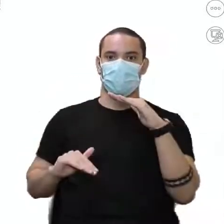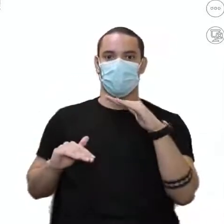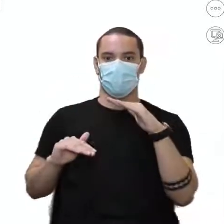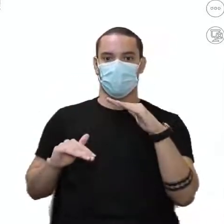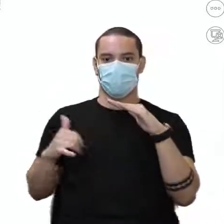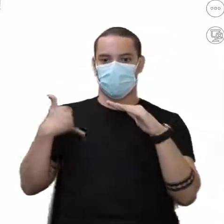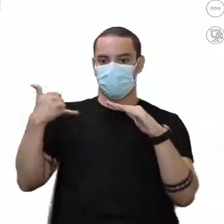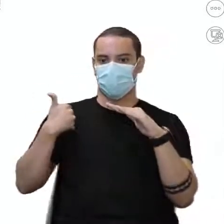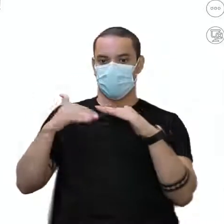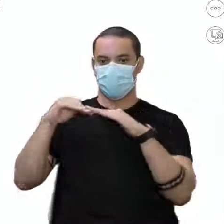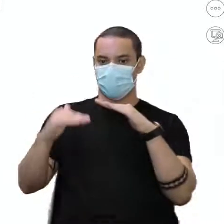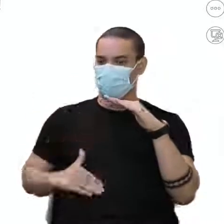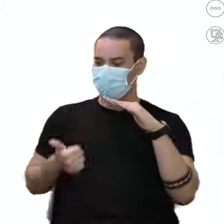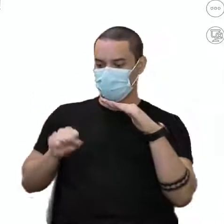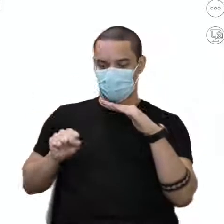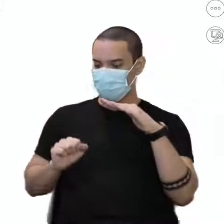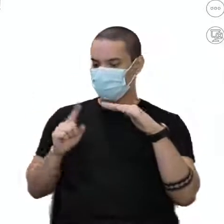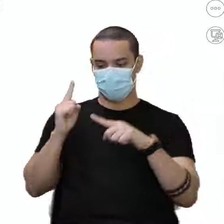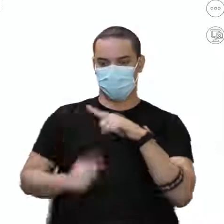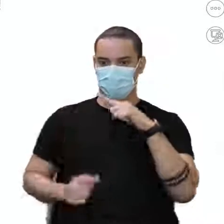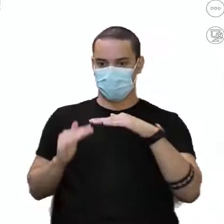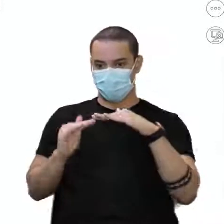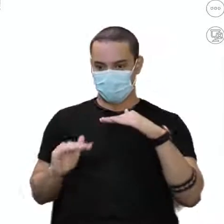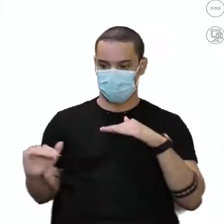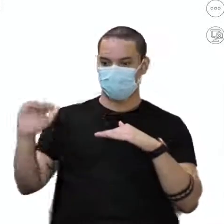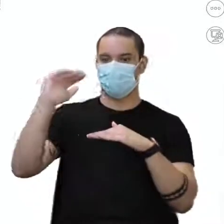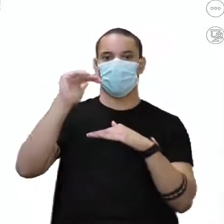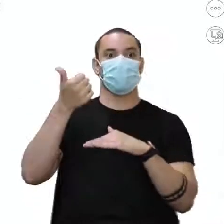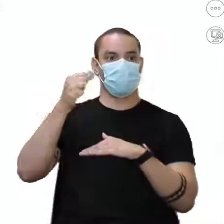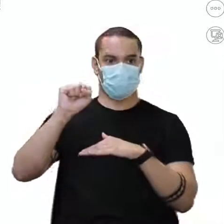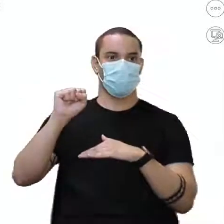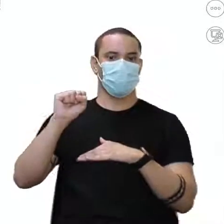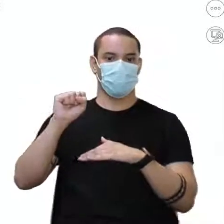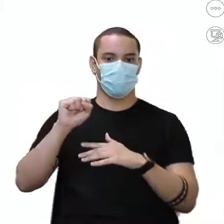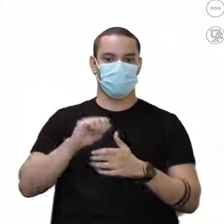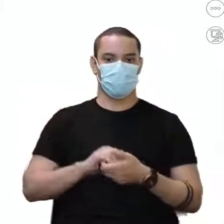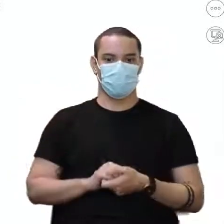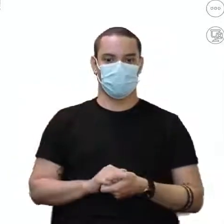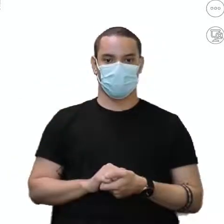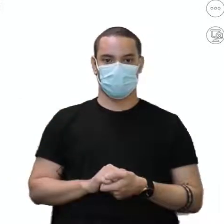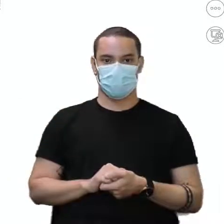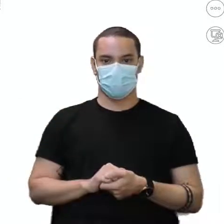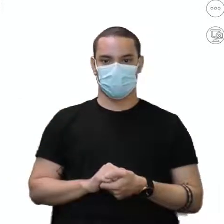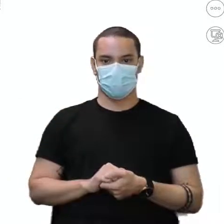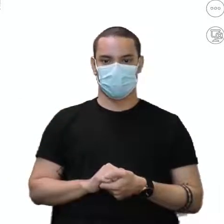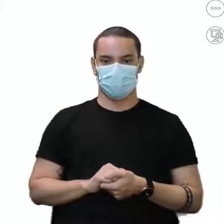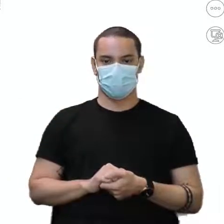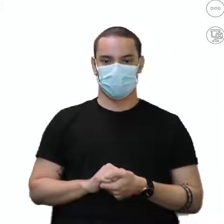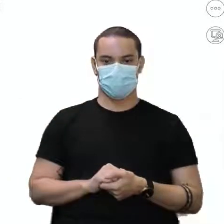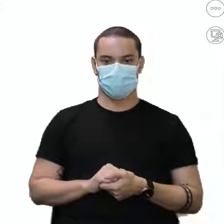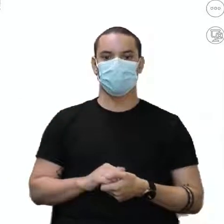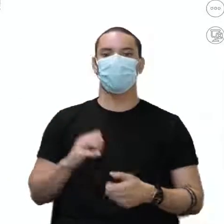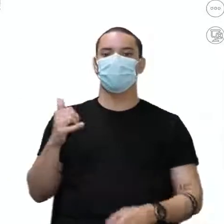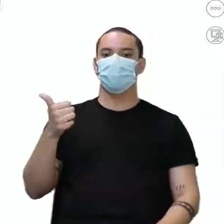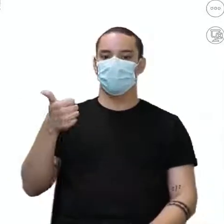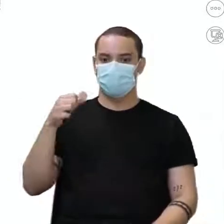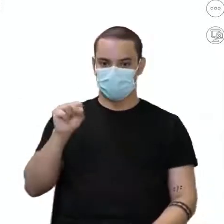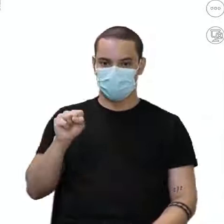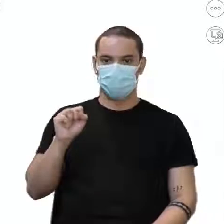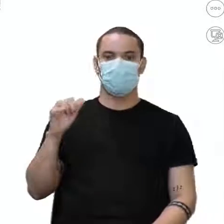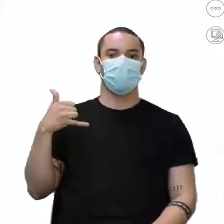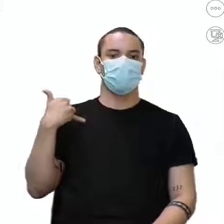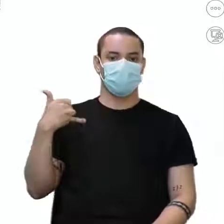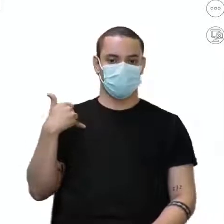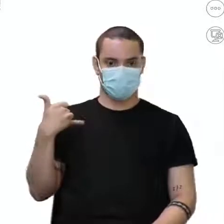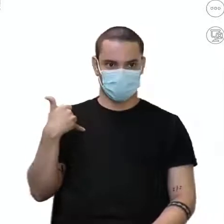Então, menor, para menor de 18 anos não pode. Seria assim? Não. Não seria assim a resposta, porque aqui é 18 de idade.